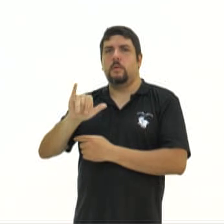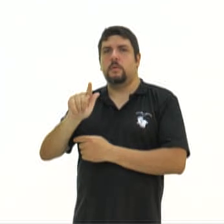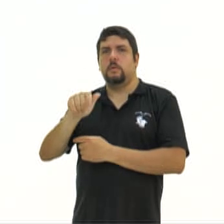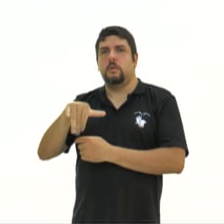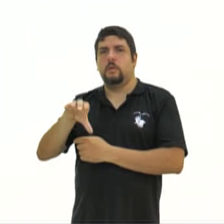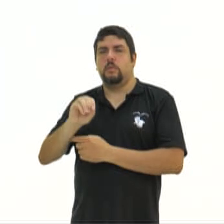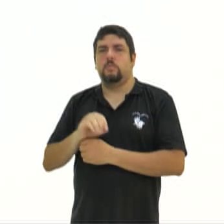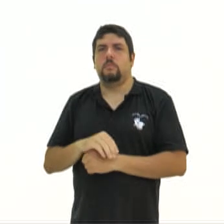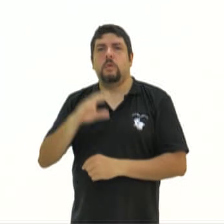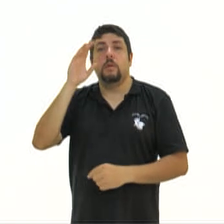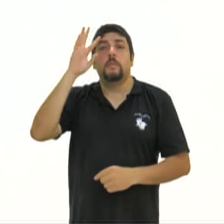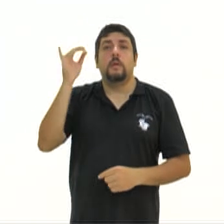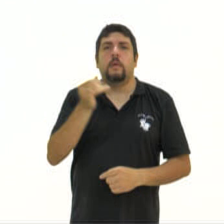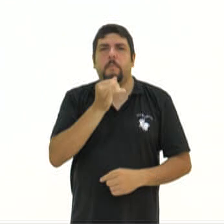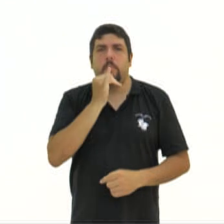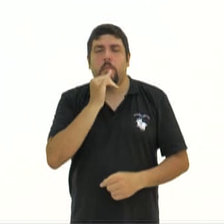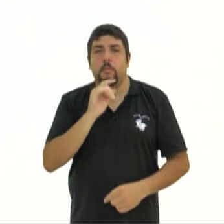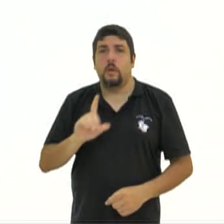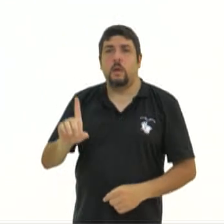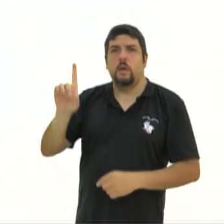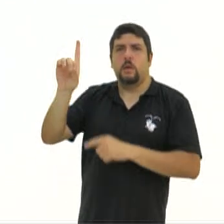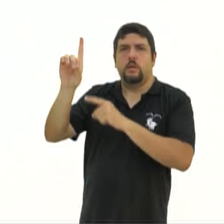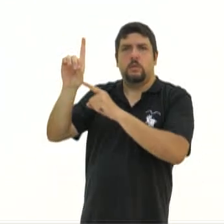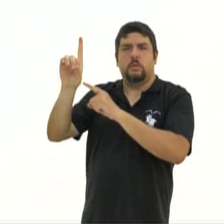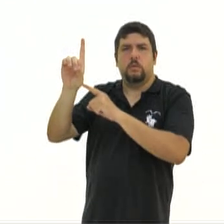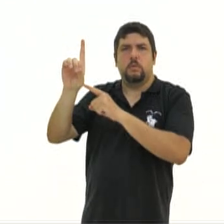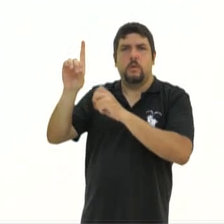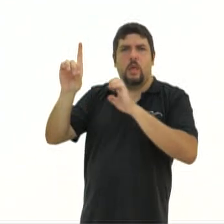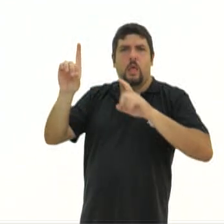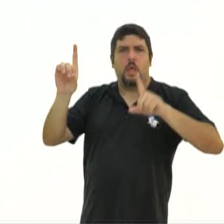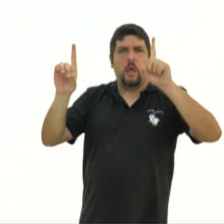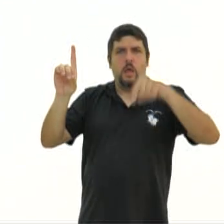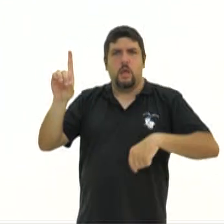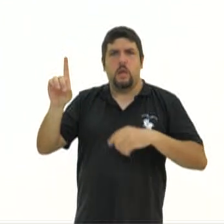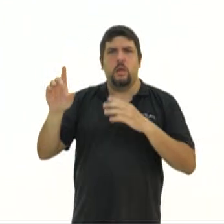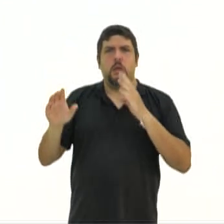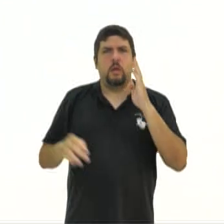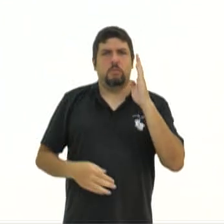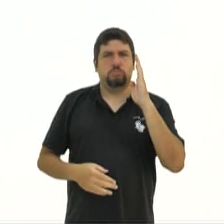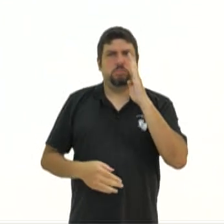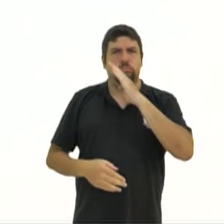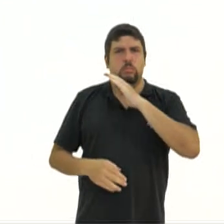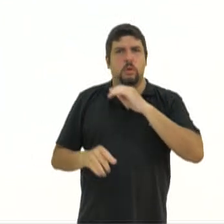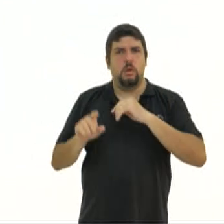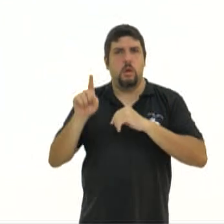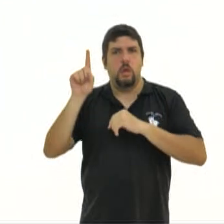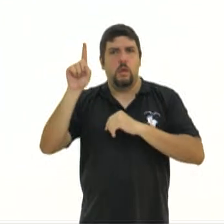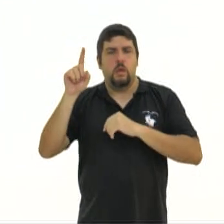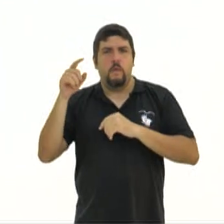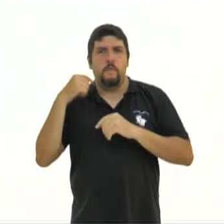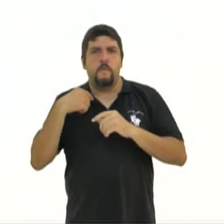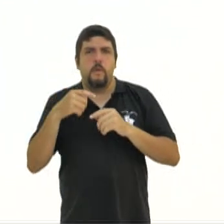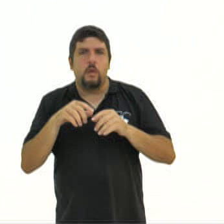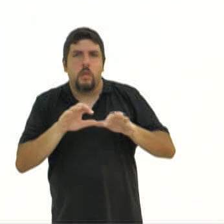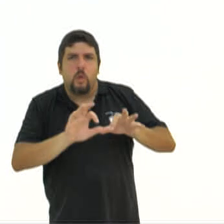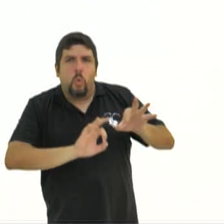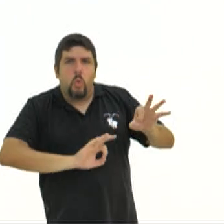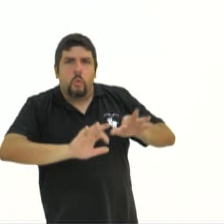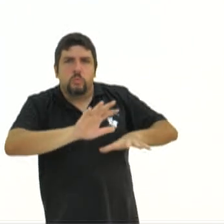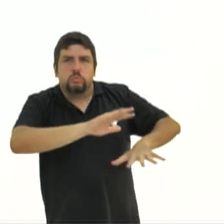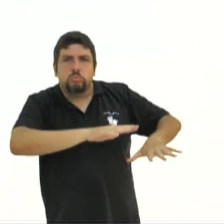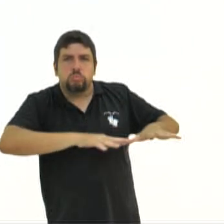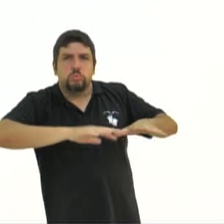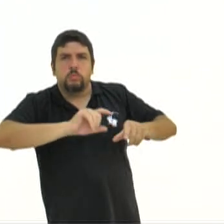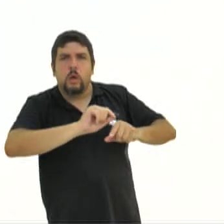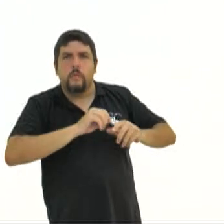espécie de gênio maligno que nos faz acreditar que estamos tendo uma aula de filosofia quando na verdade não há nada